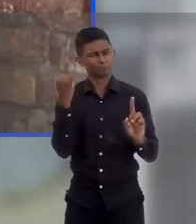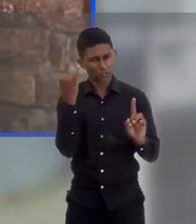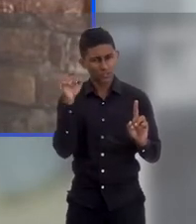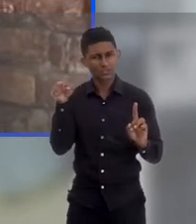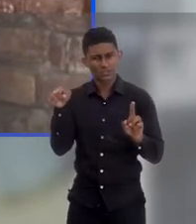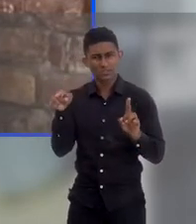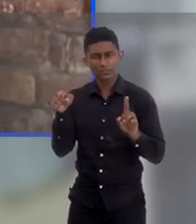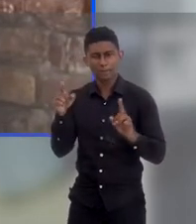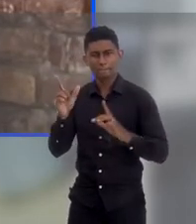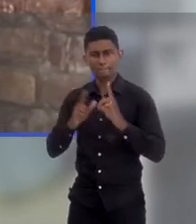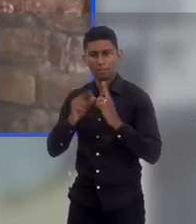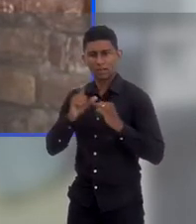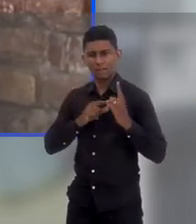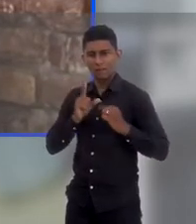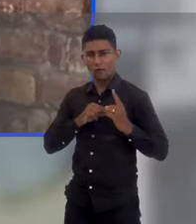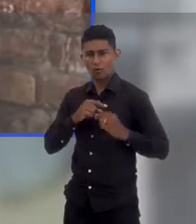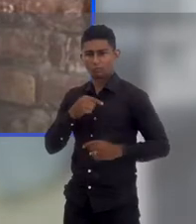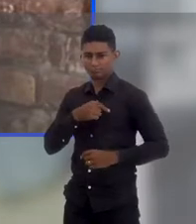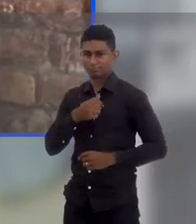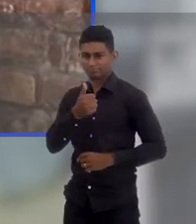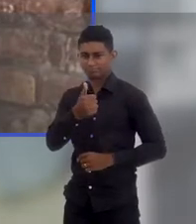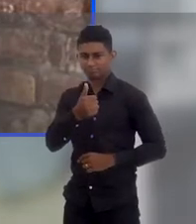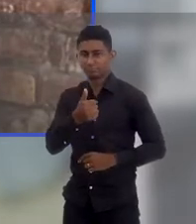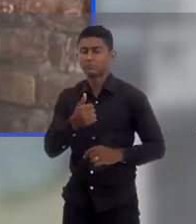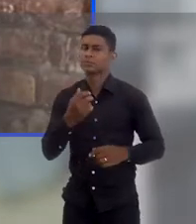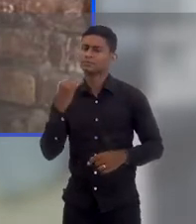Botafogo, ele é um cara especial para todo,